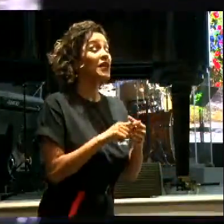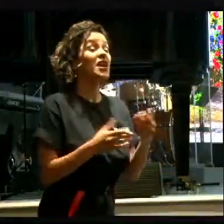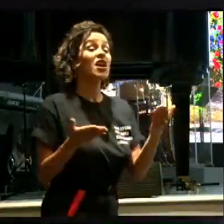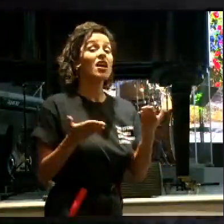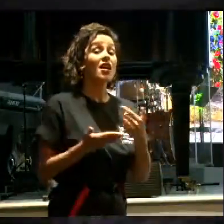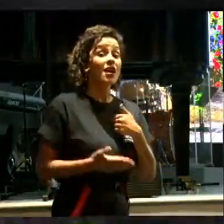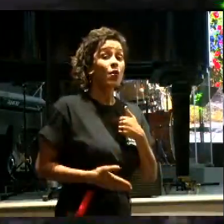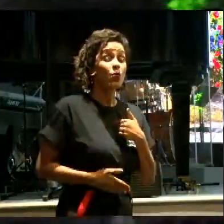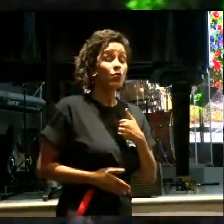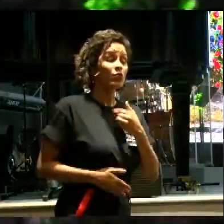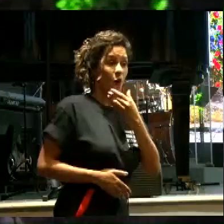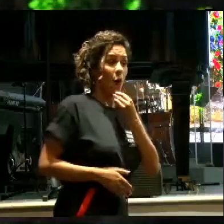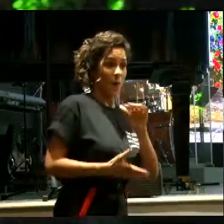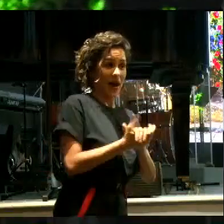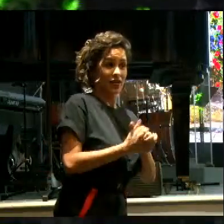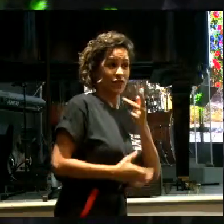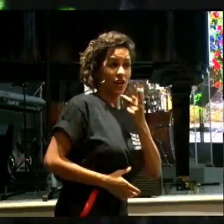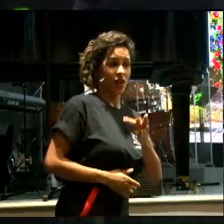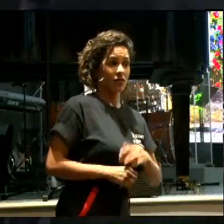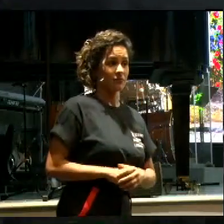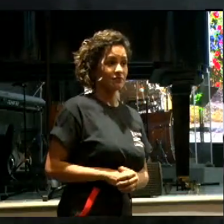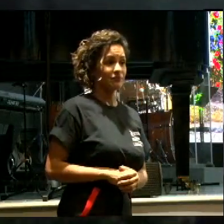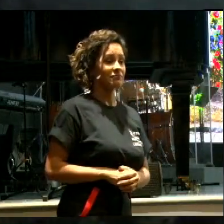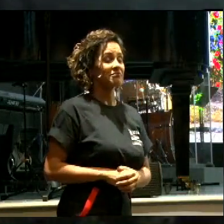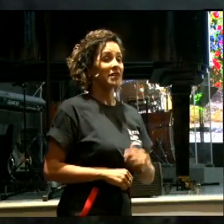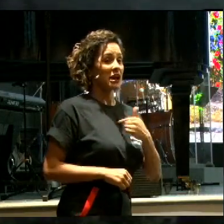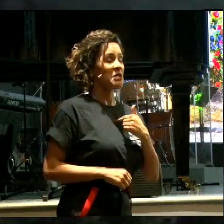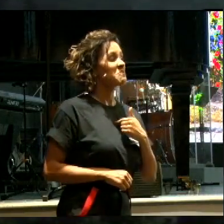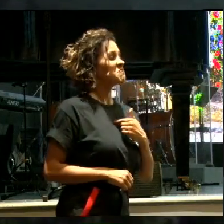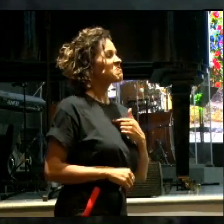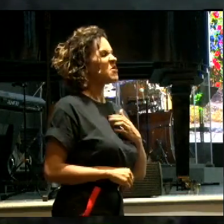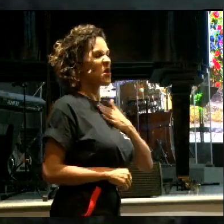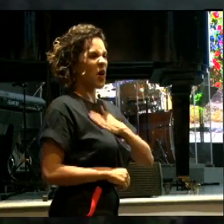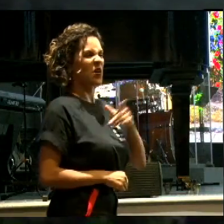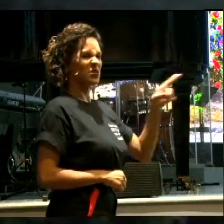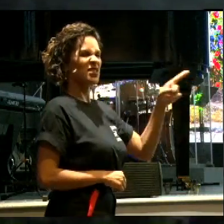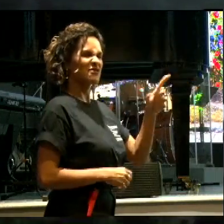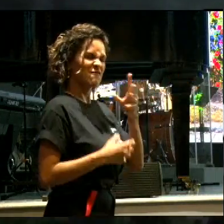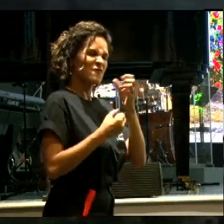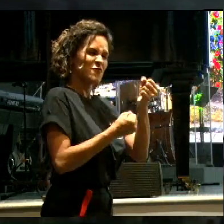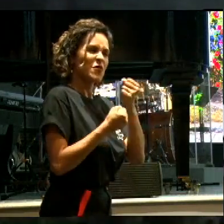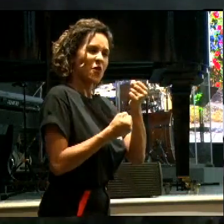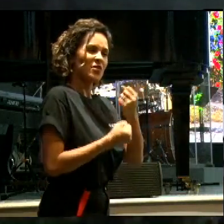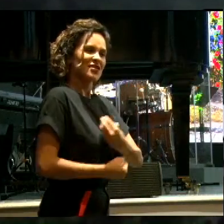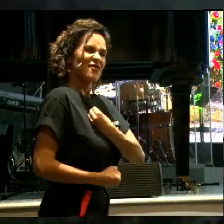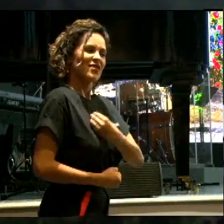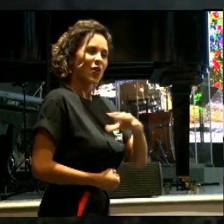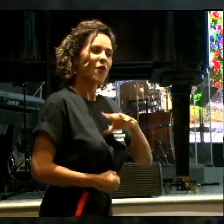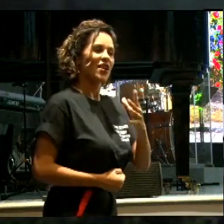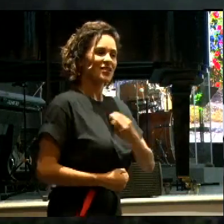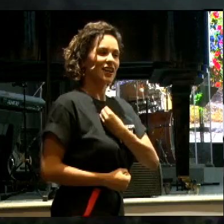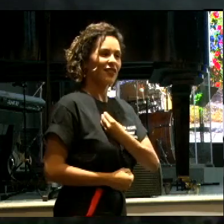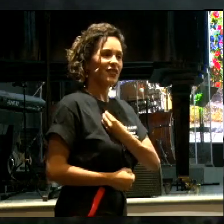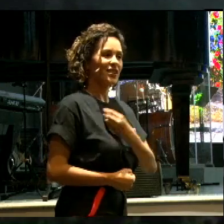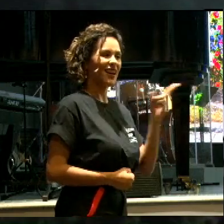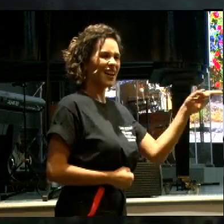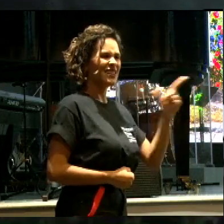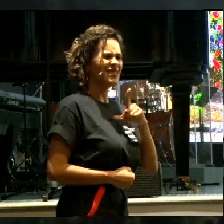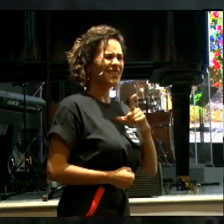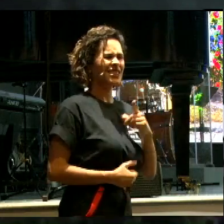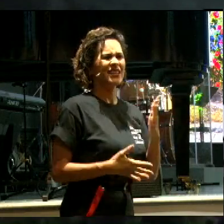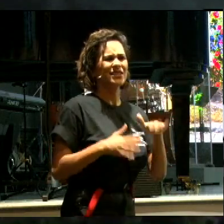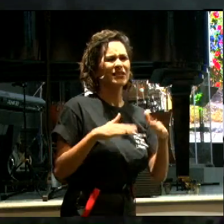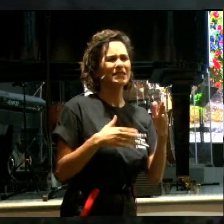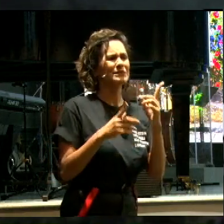de ver a raça que aquele homem tem. A vida dá limões para ele. Sabe o que ele faz? Ele faz uma